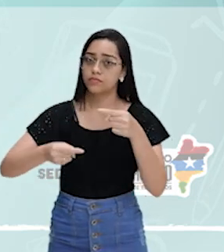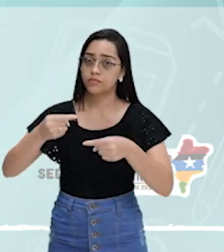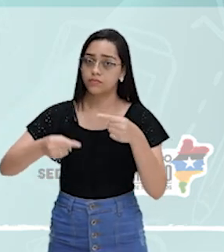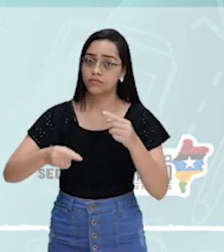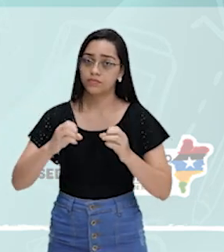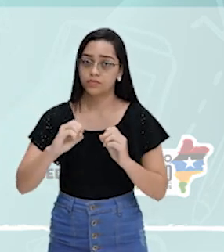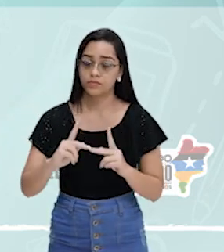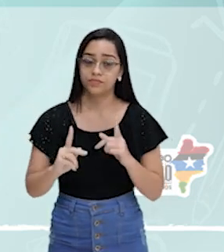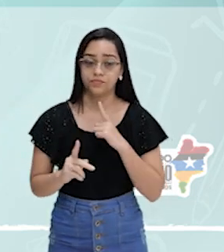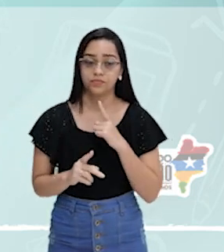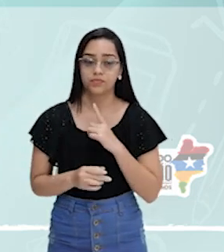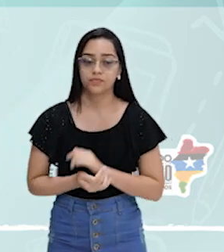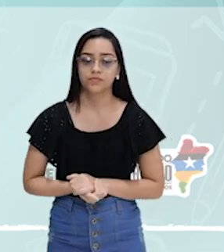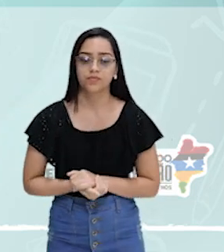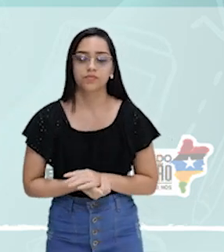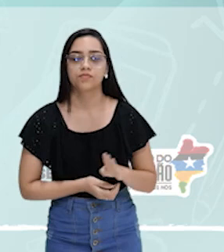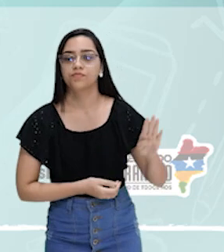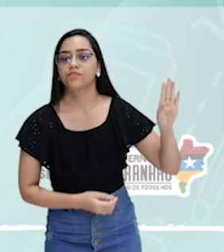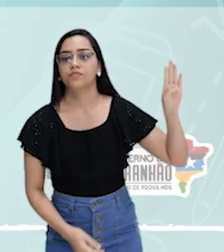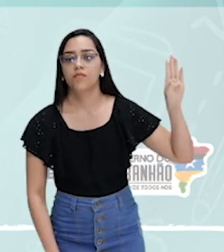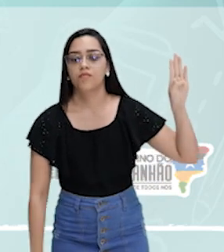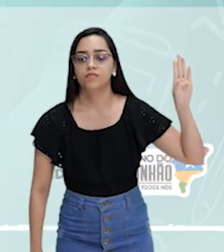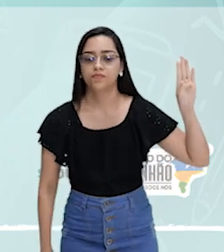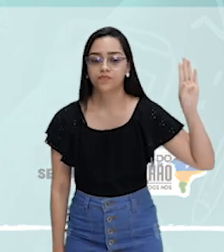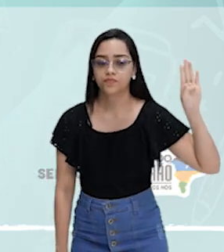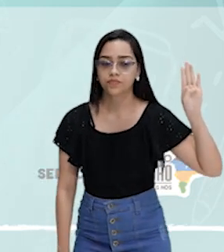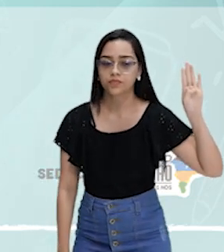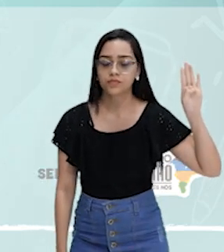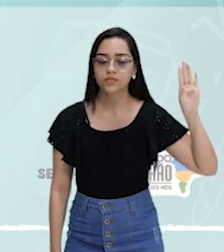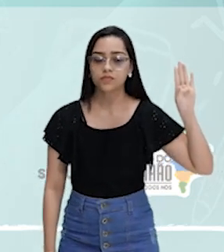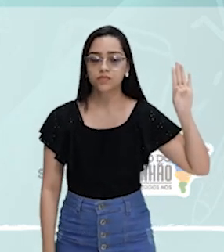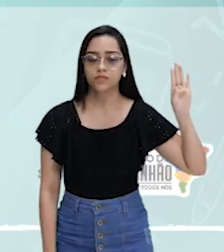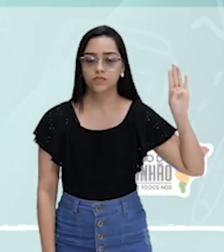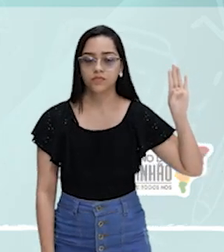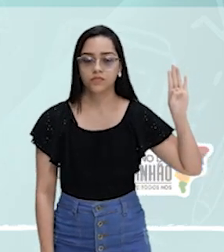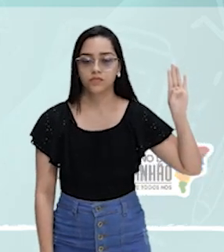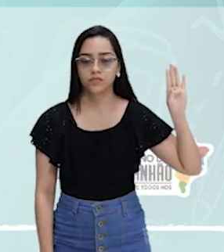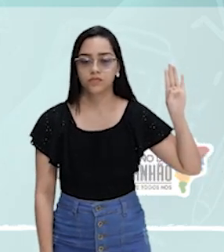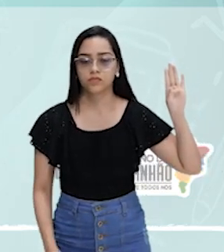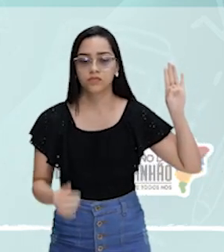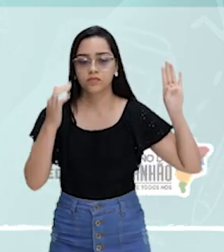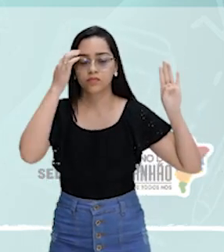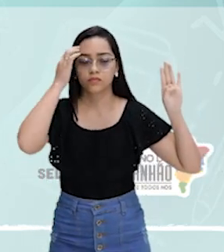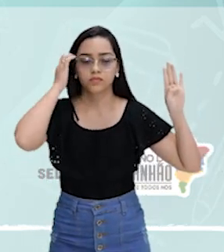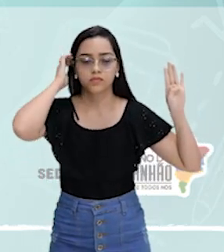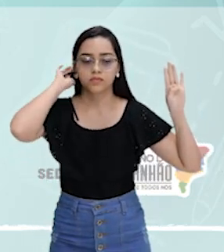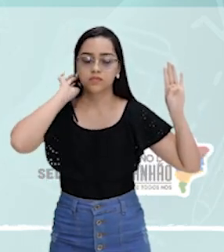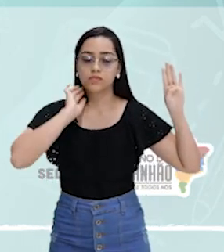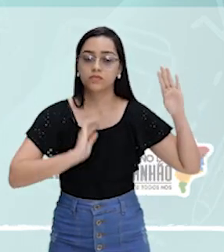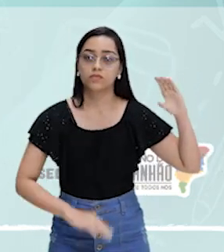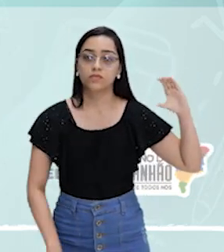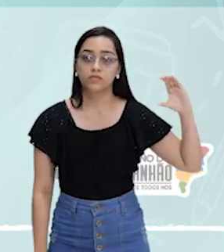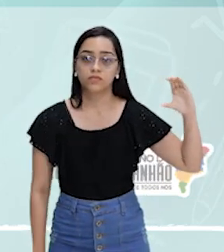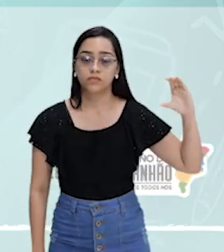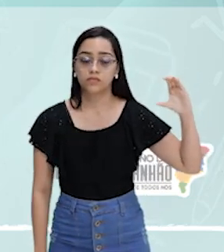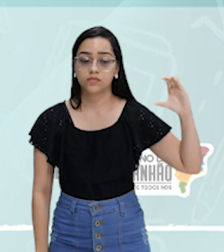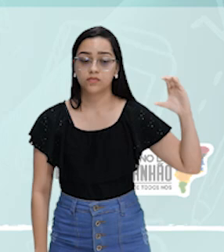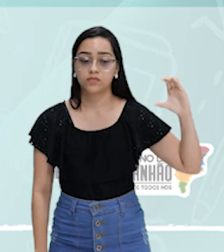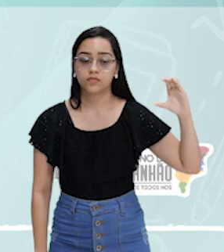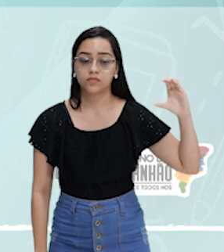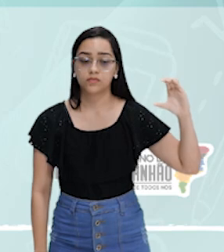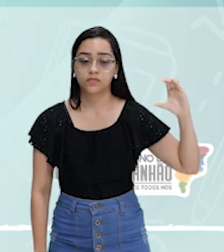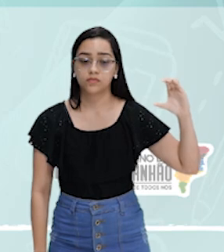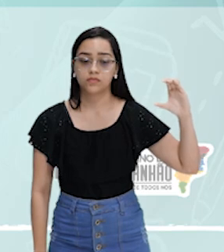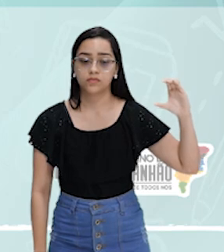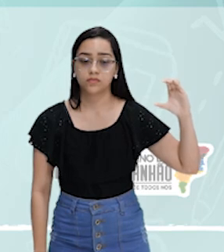tá certo? Nesse sentido. Expor uma situação com fatos e argumentos para incentivar uma tomada de decisão.